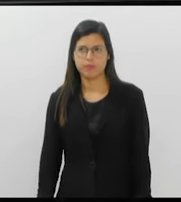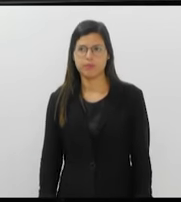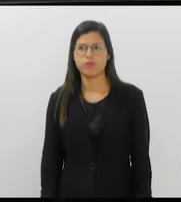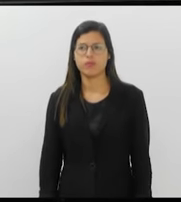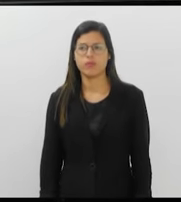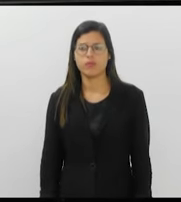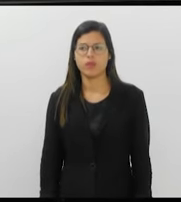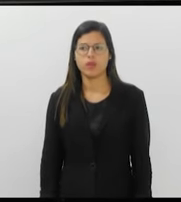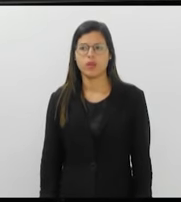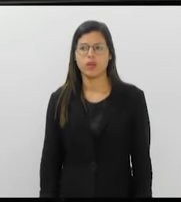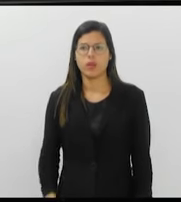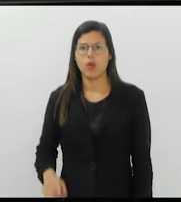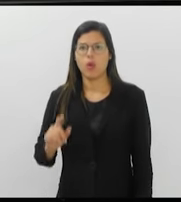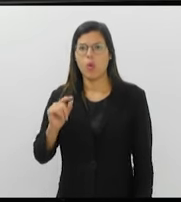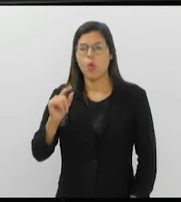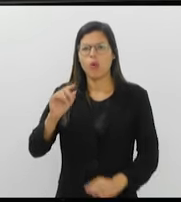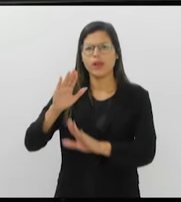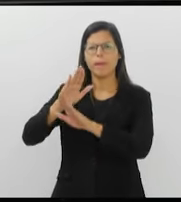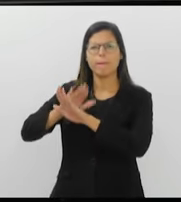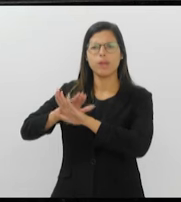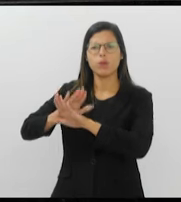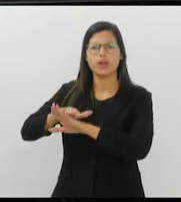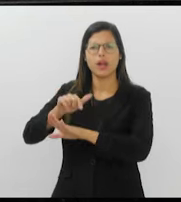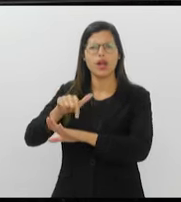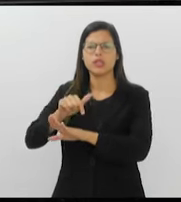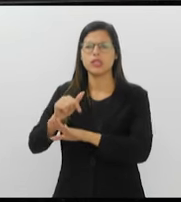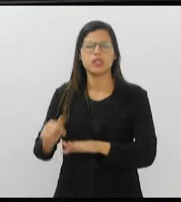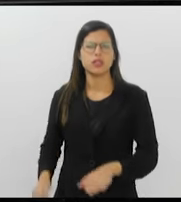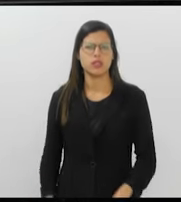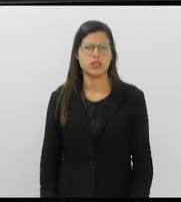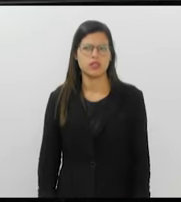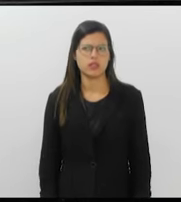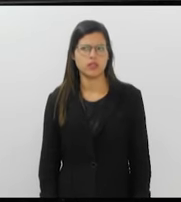o que está por trás disso?